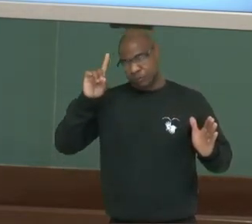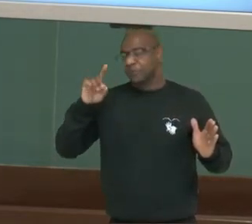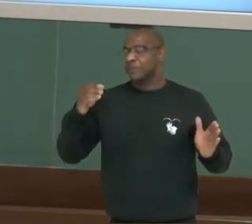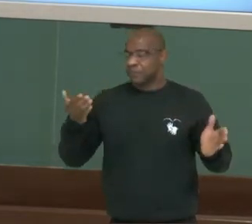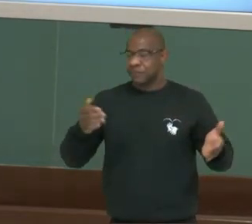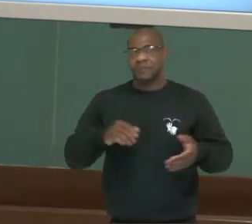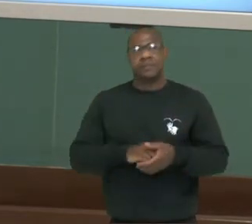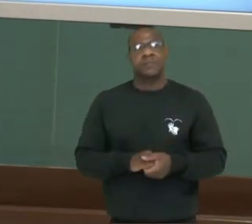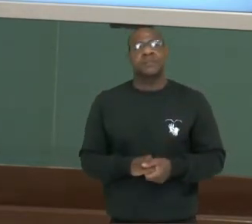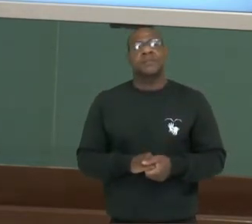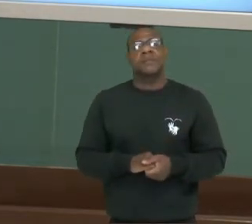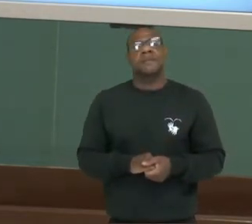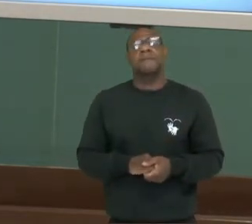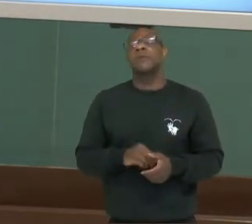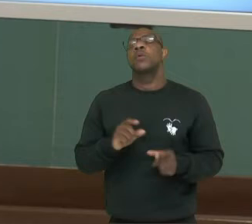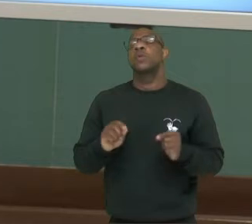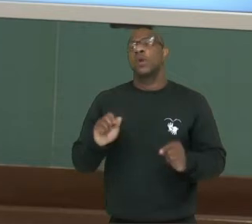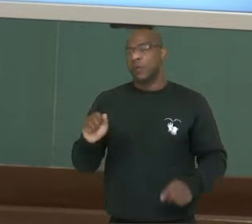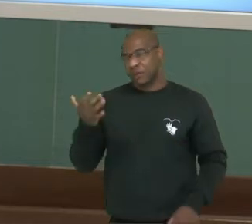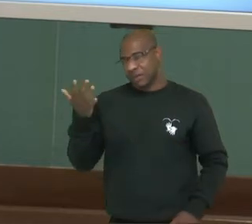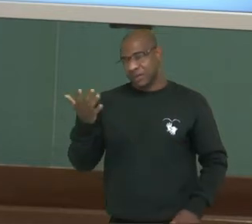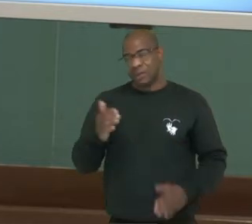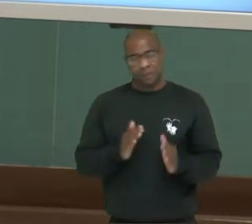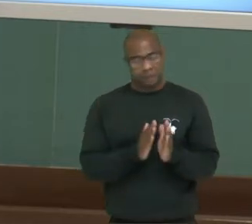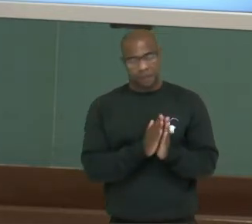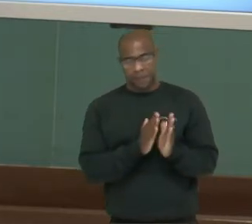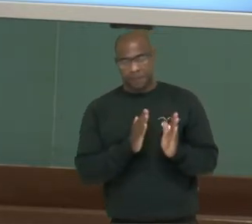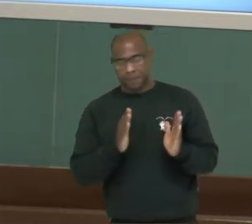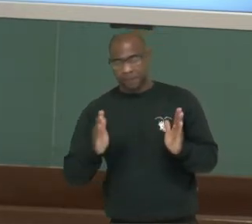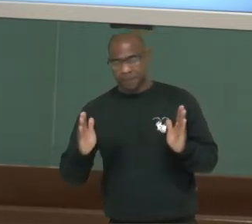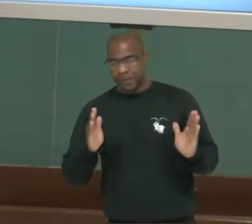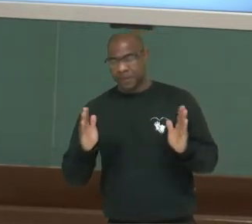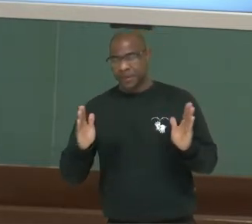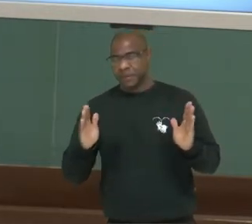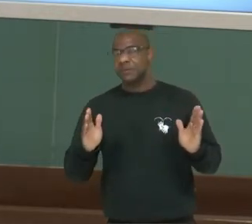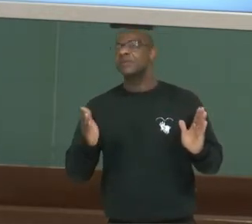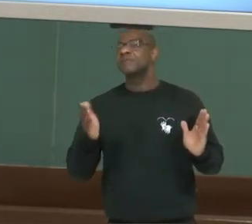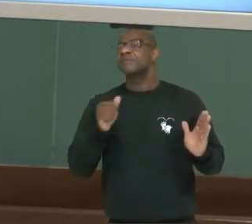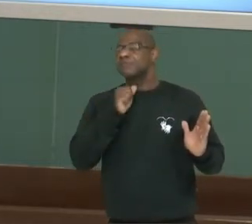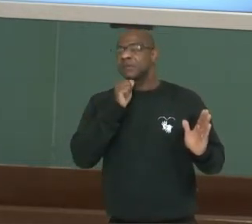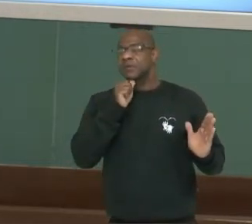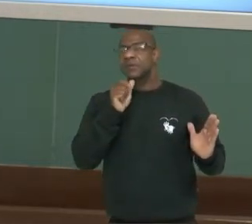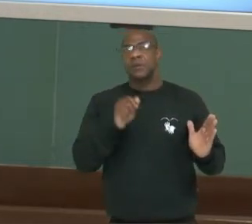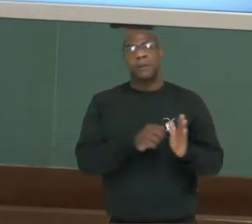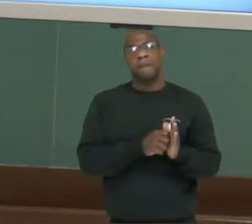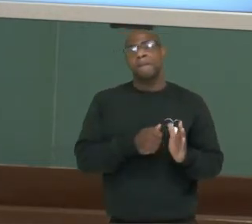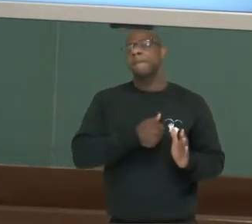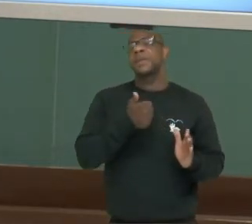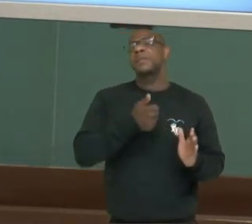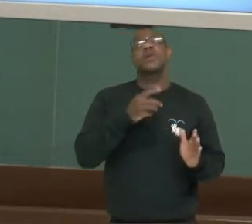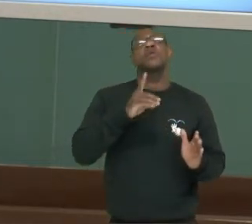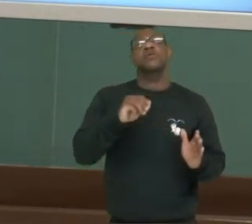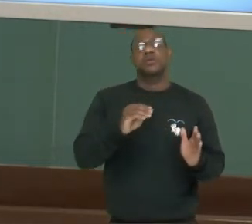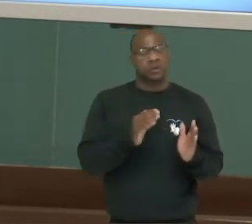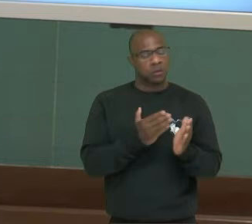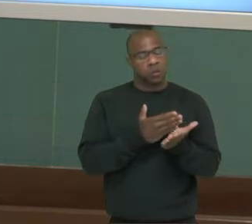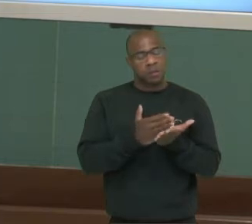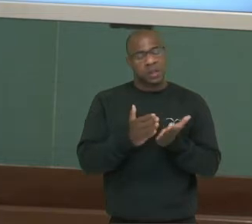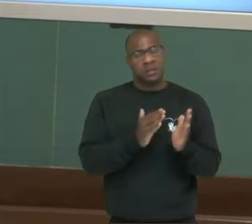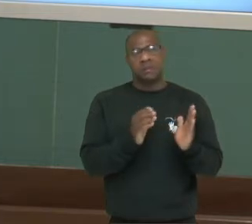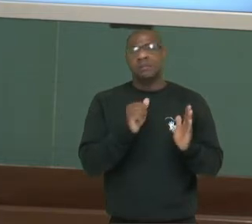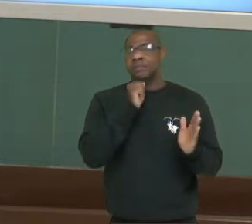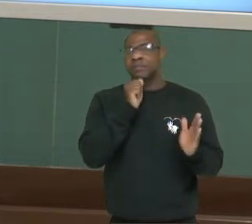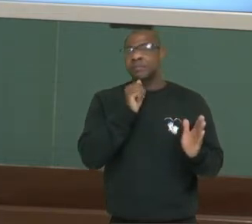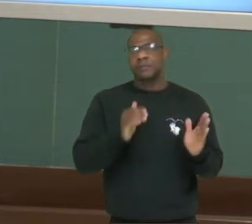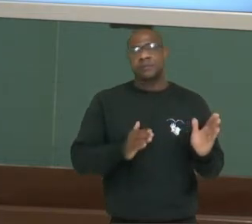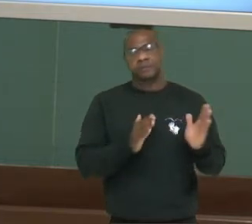28 dias. O que acontece? Nos primeiros 5 dias, mais ou menos, ocorre a menstruação, o período menstrual. Na